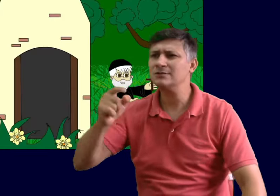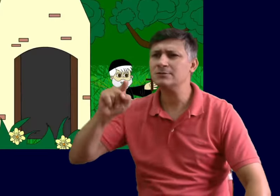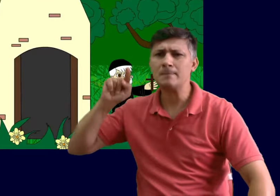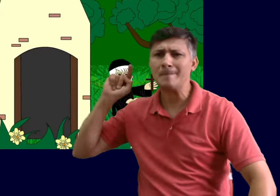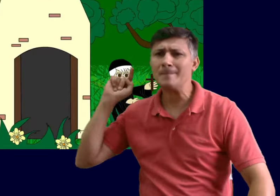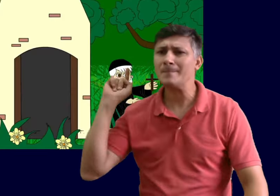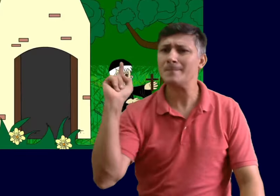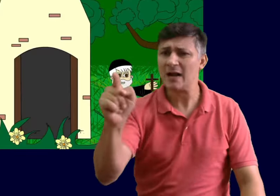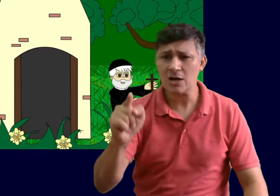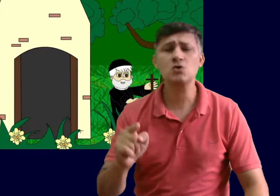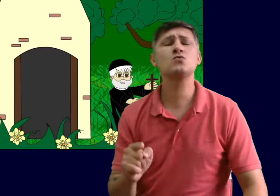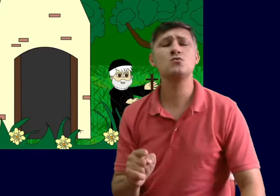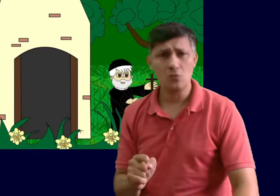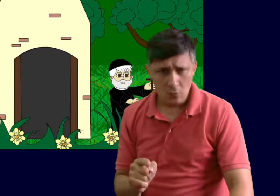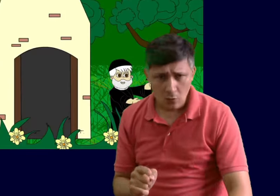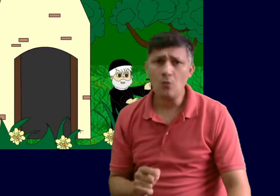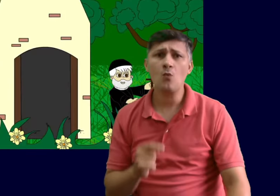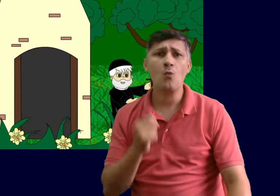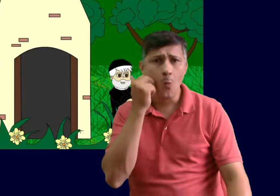habitantes.